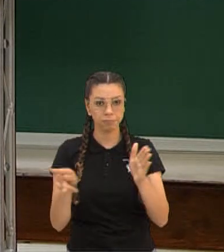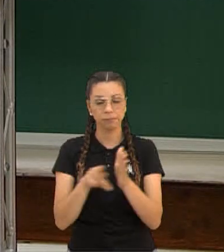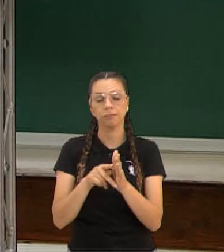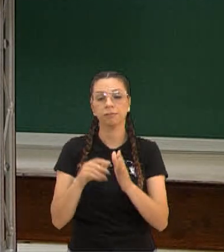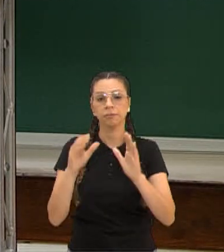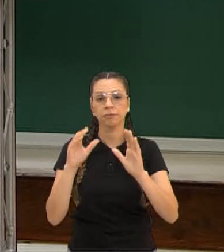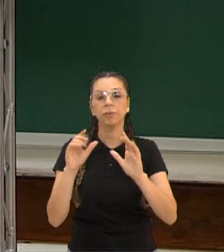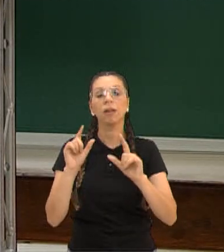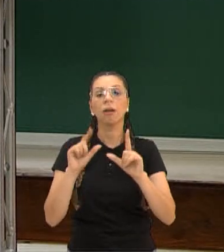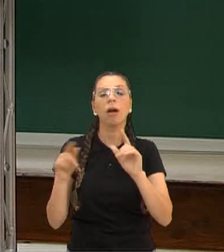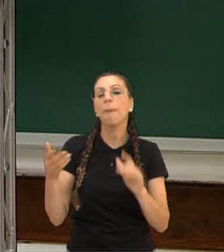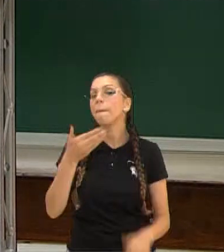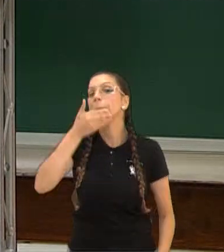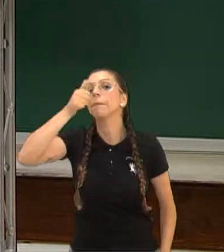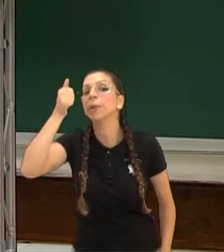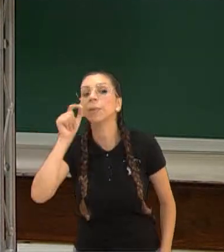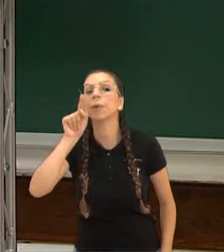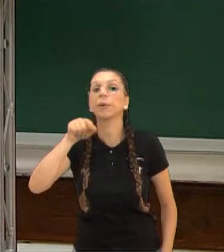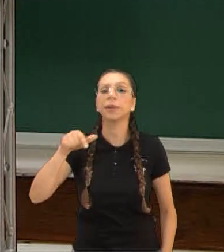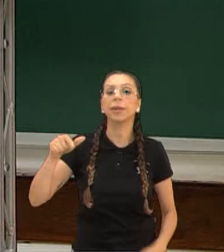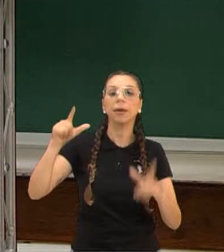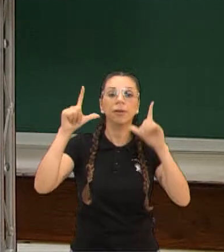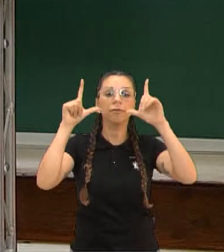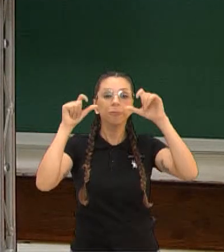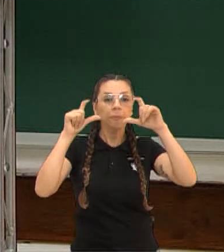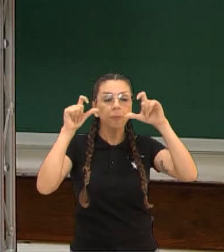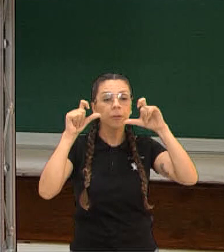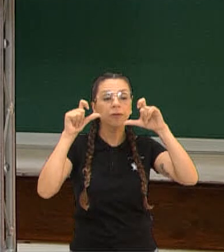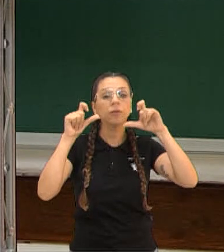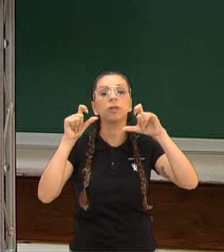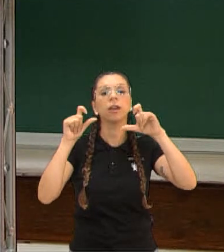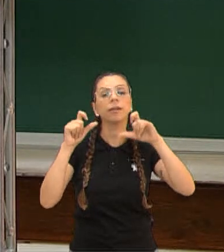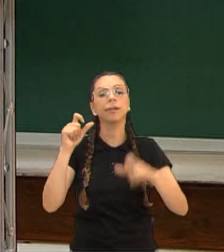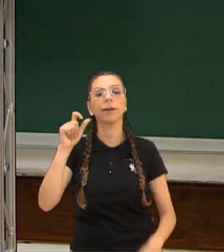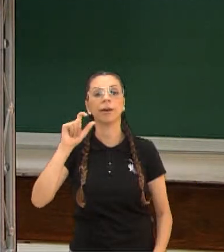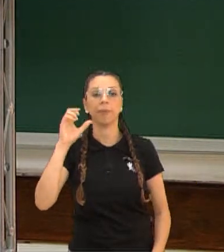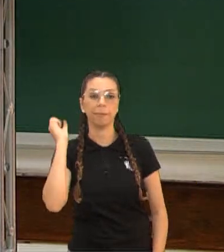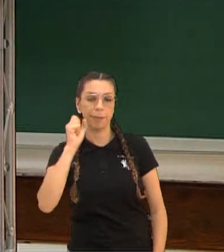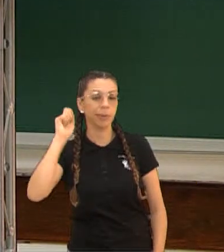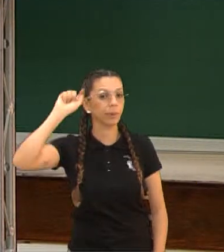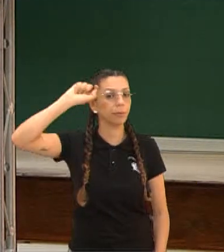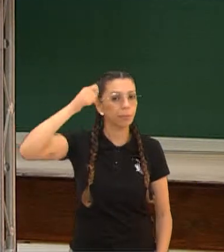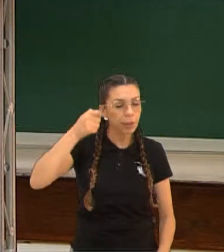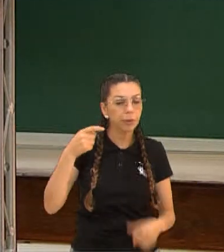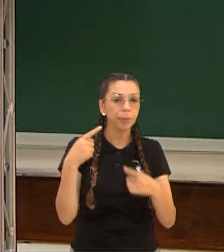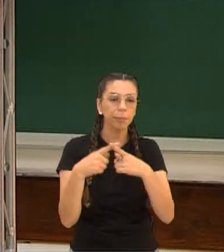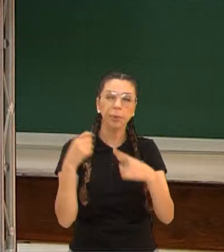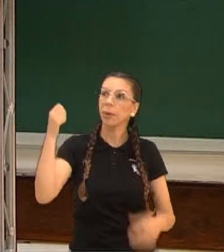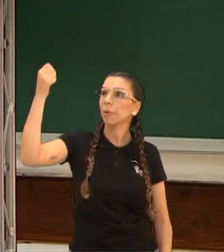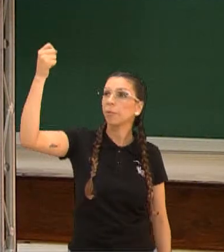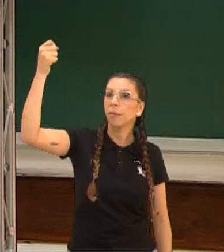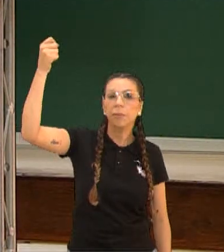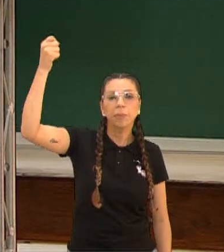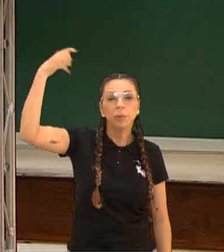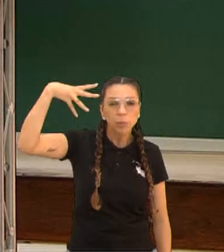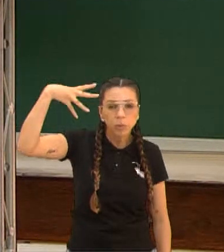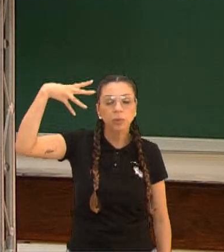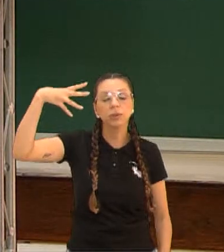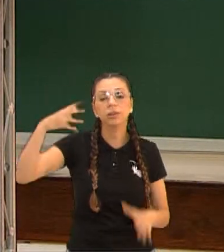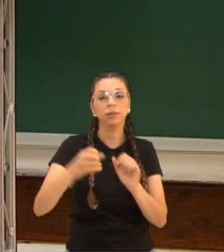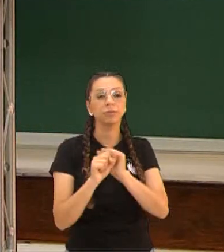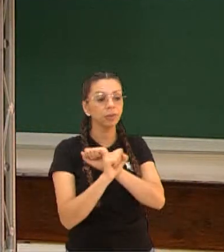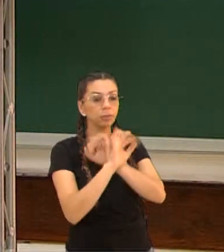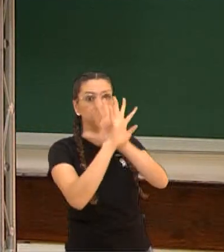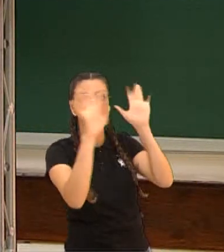que a melhor fotografia é preto e branco, porque ela exalta os contrastes de luz e sombra. Então, esse é o propósito que os artistas vão se